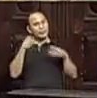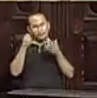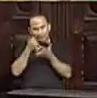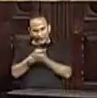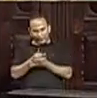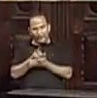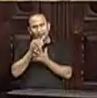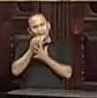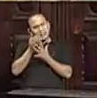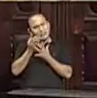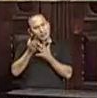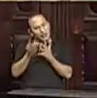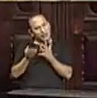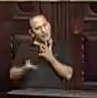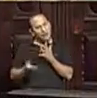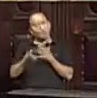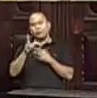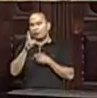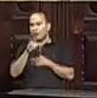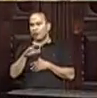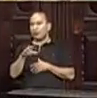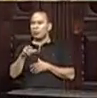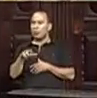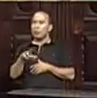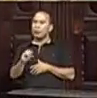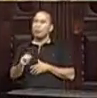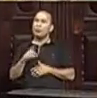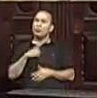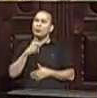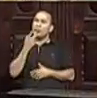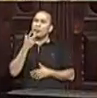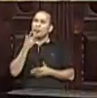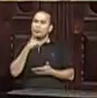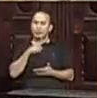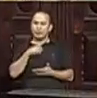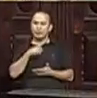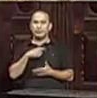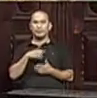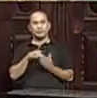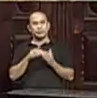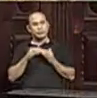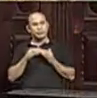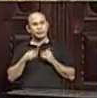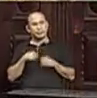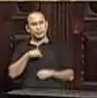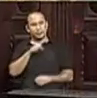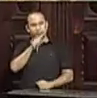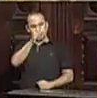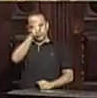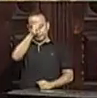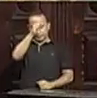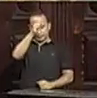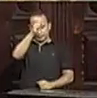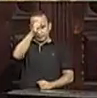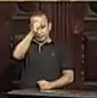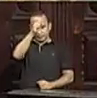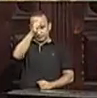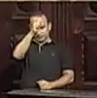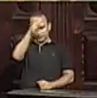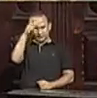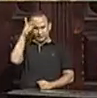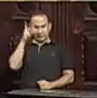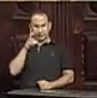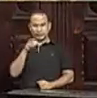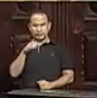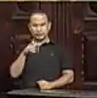pagarem parceladamente o valor do acréscimo do IPTU proposto por esse prefeito aí, chamado Crivella, com esse pacote